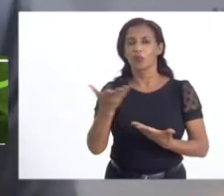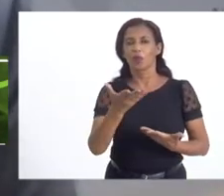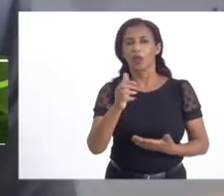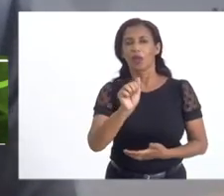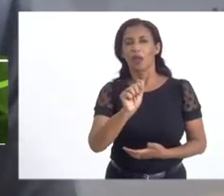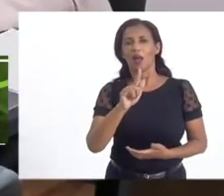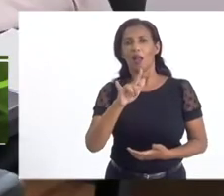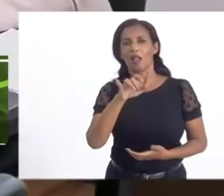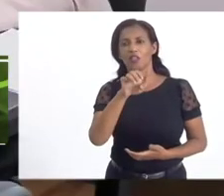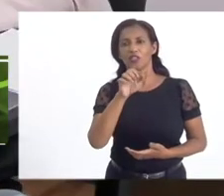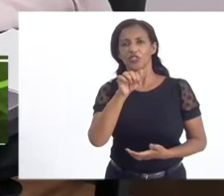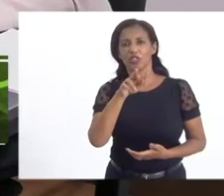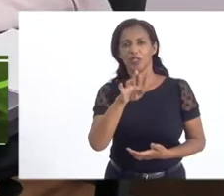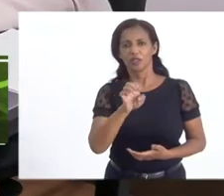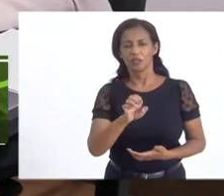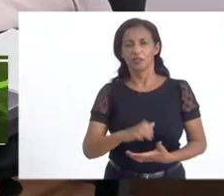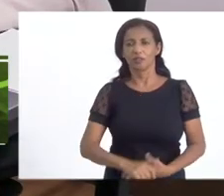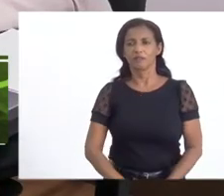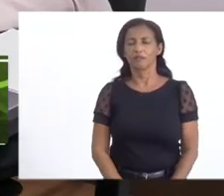Alexandre Monteiro.